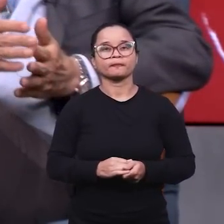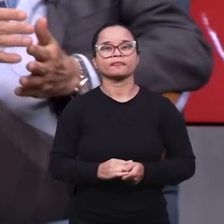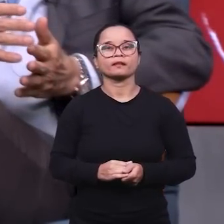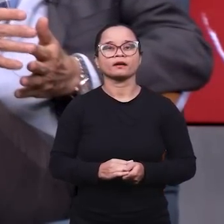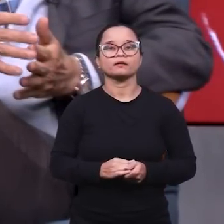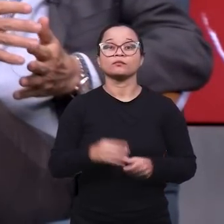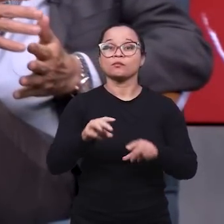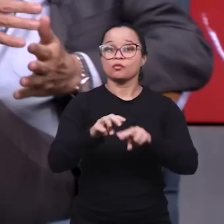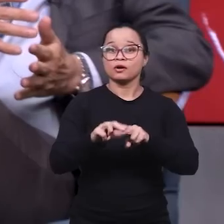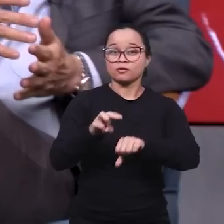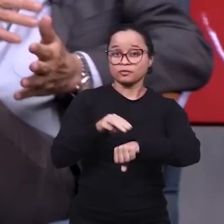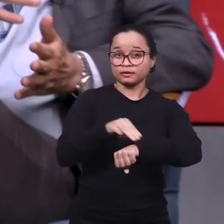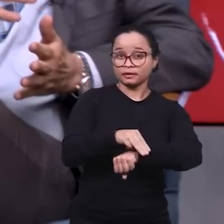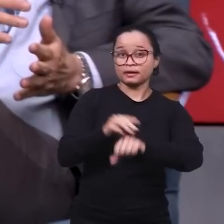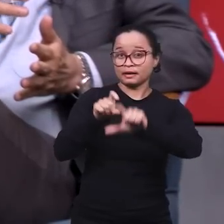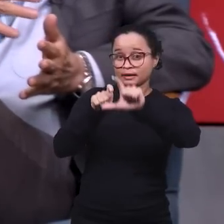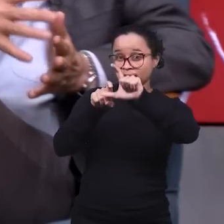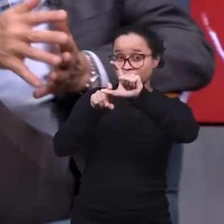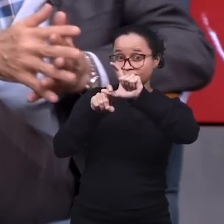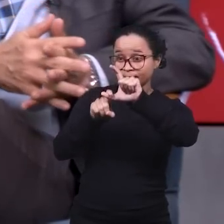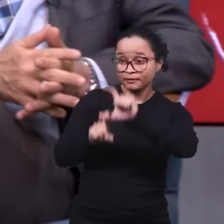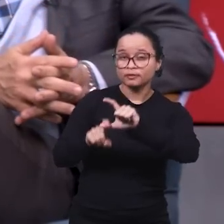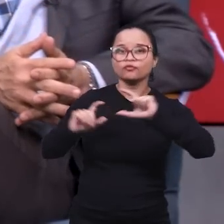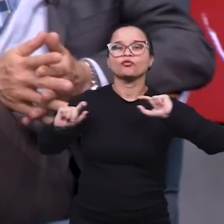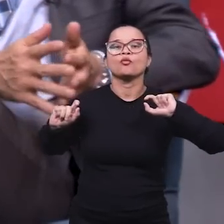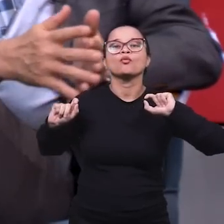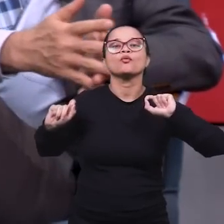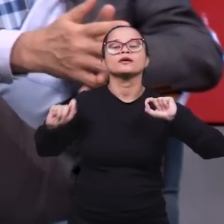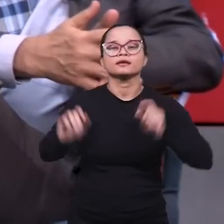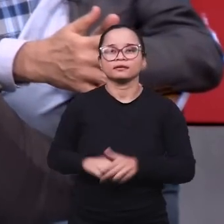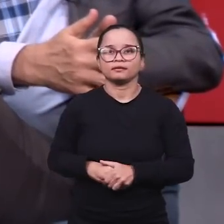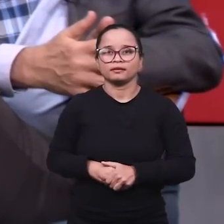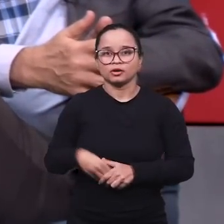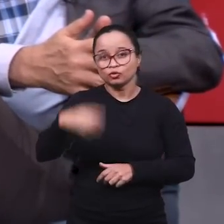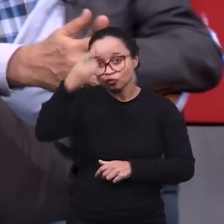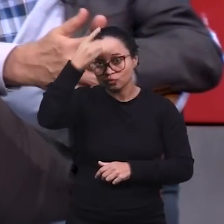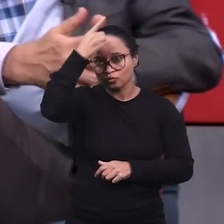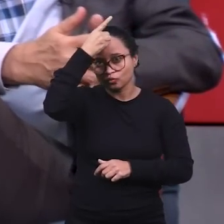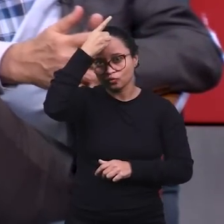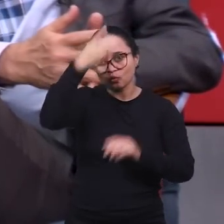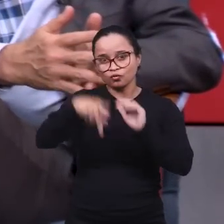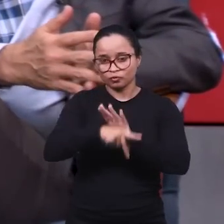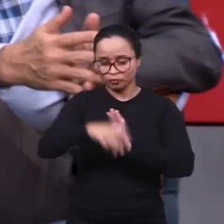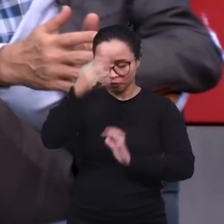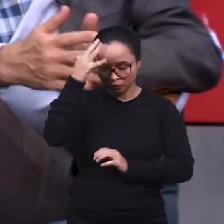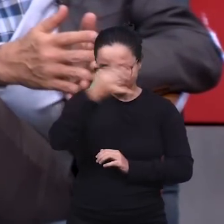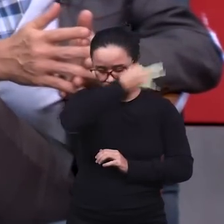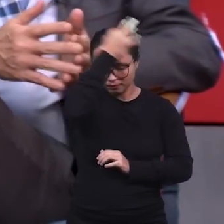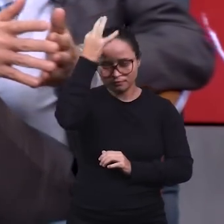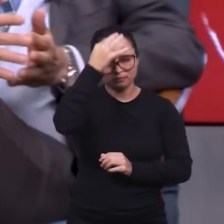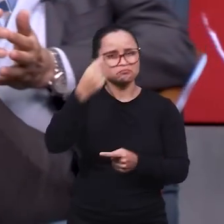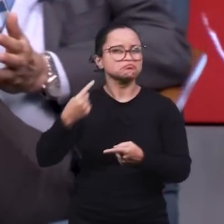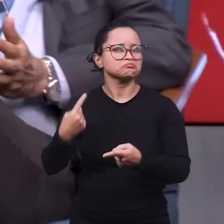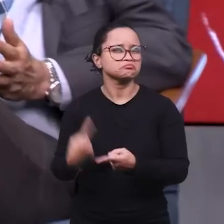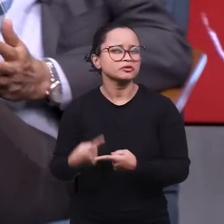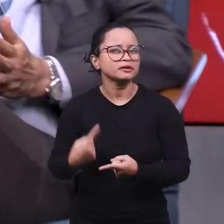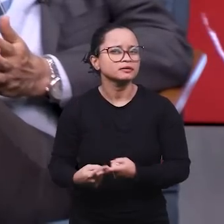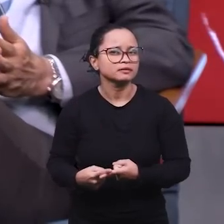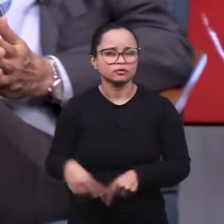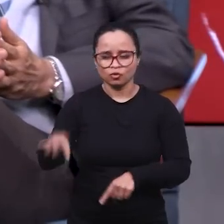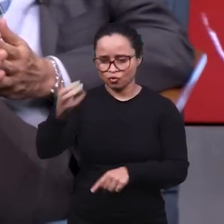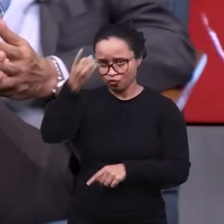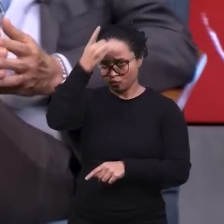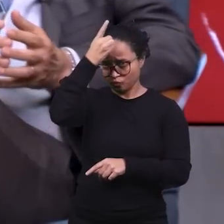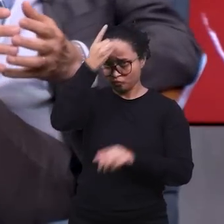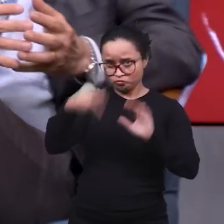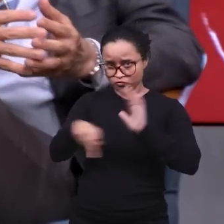é dependente de dons espirituais. Por que ele é dependente de dom espiritual? Porque o dom